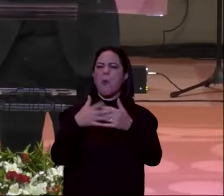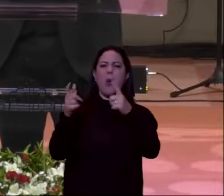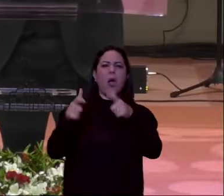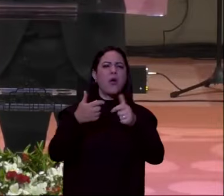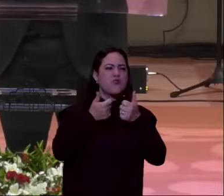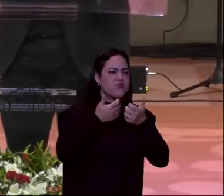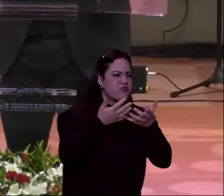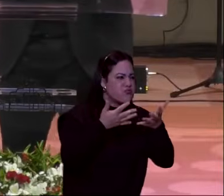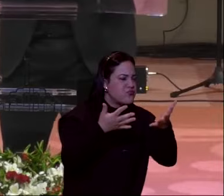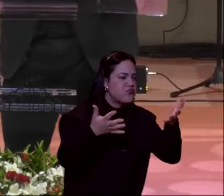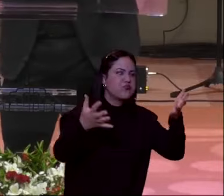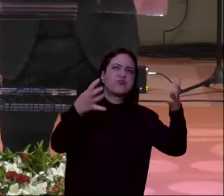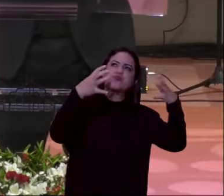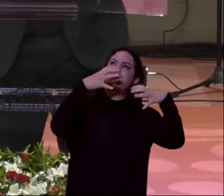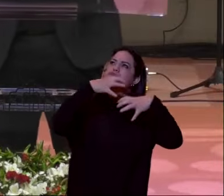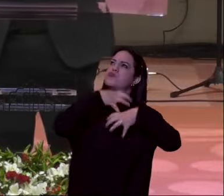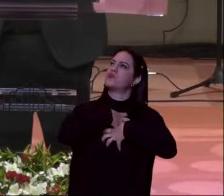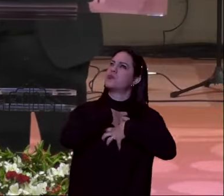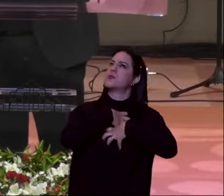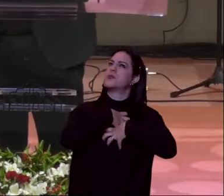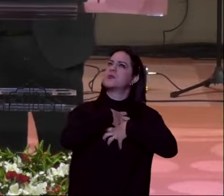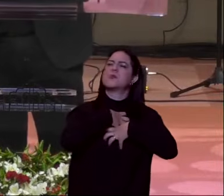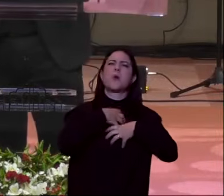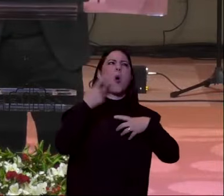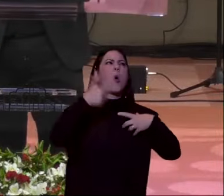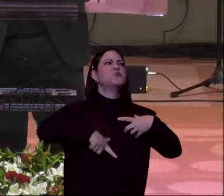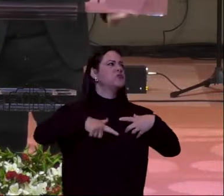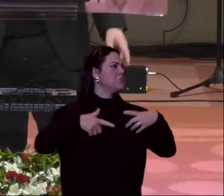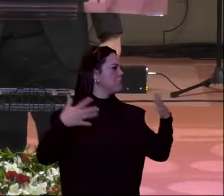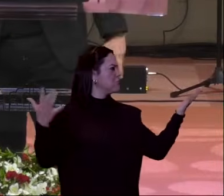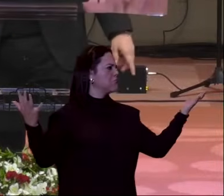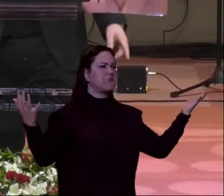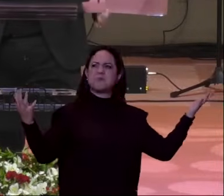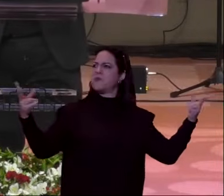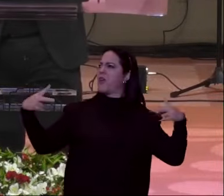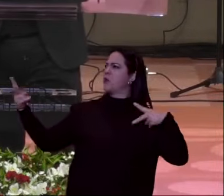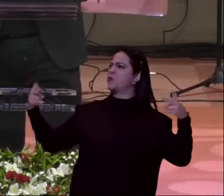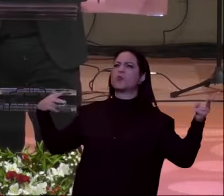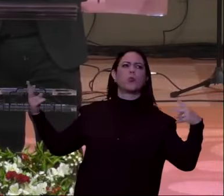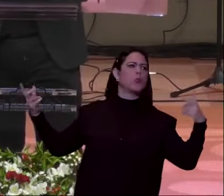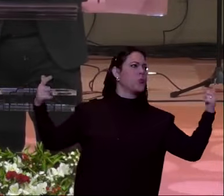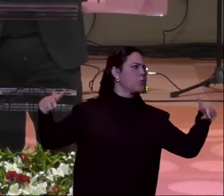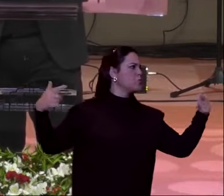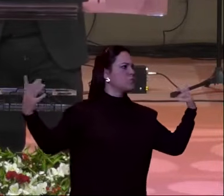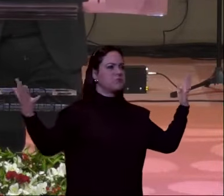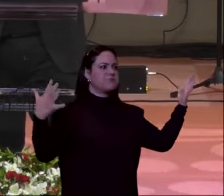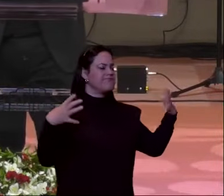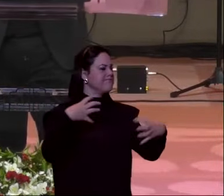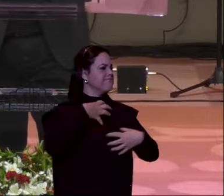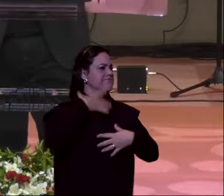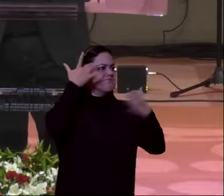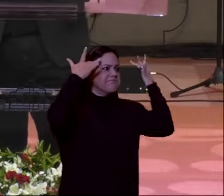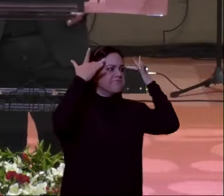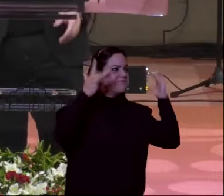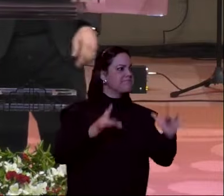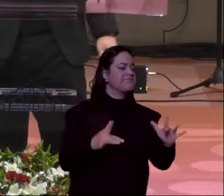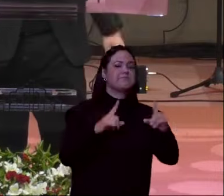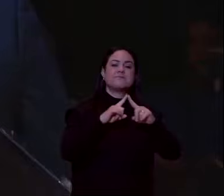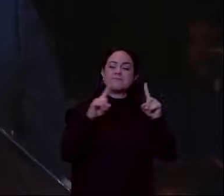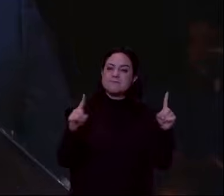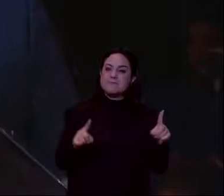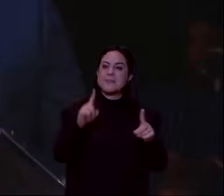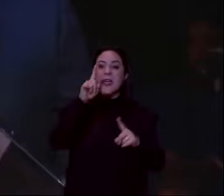ouves a sua voz, mas não sabes de onde vem nem para onde vai. Assim é todo aquele que é nascido do